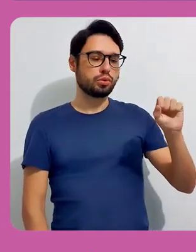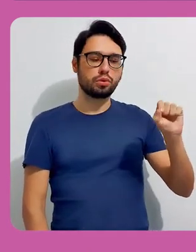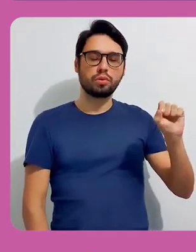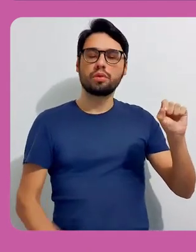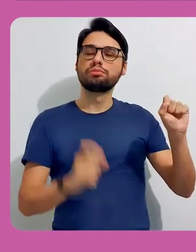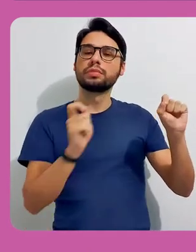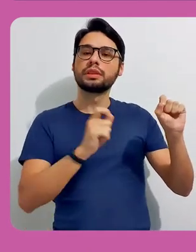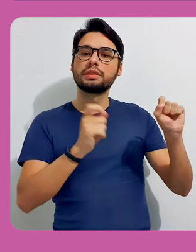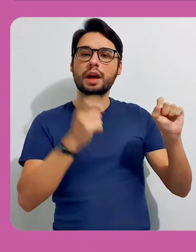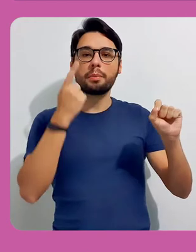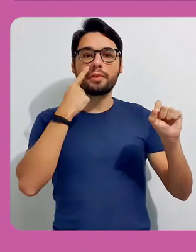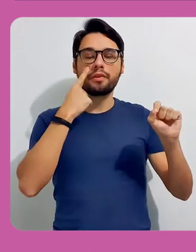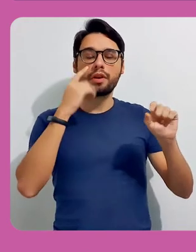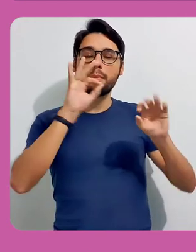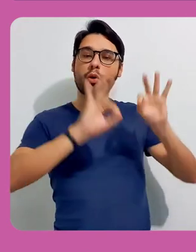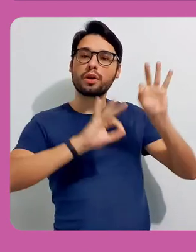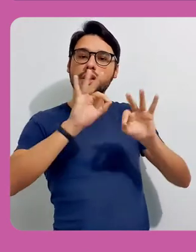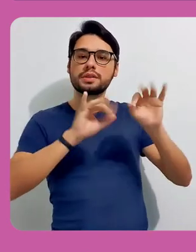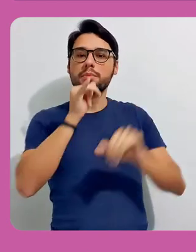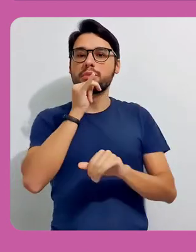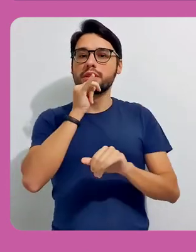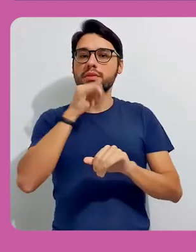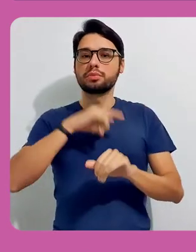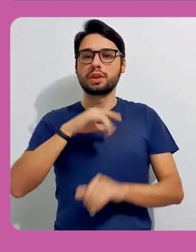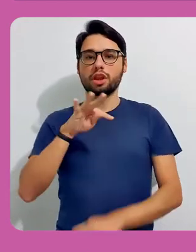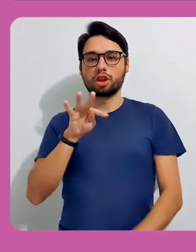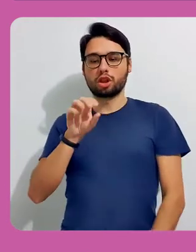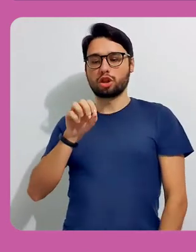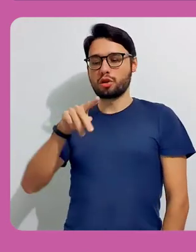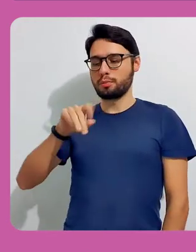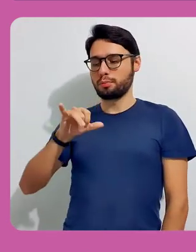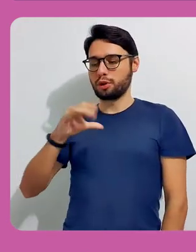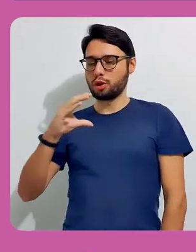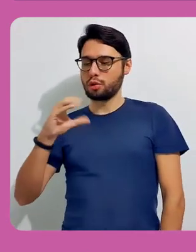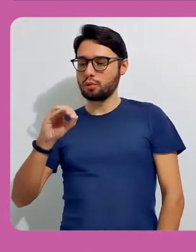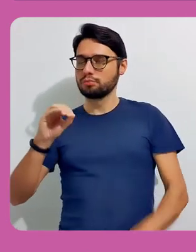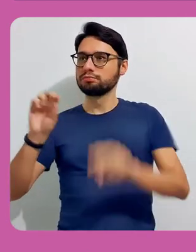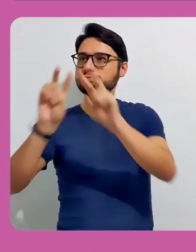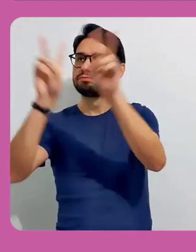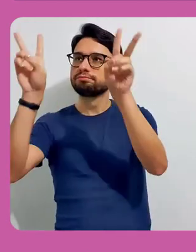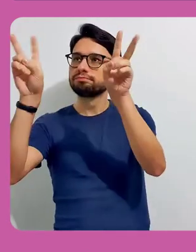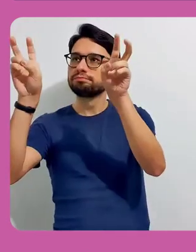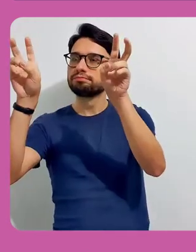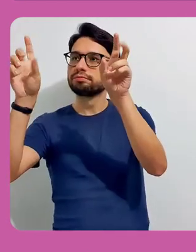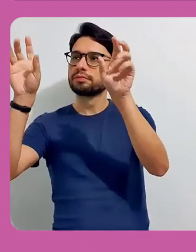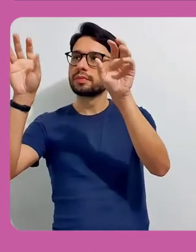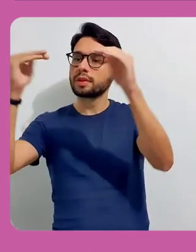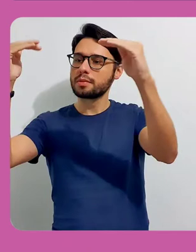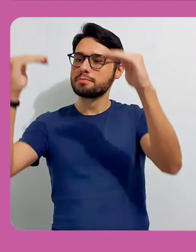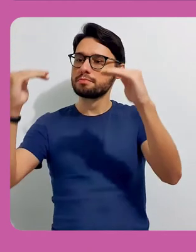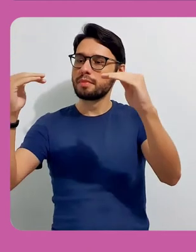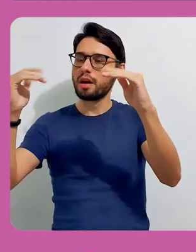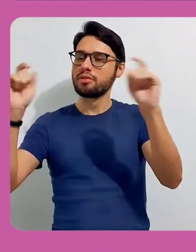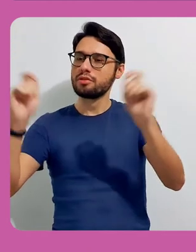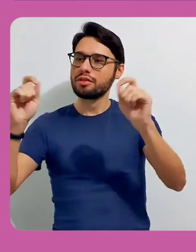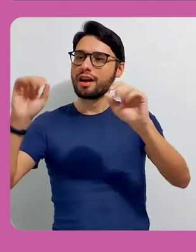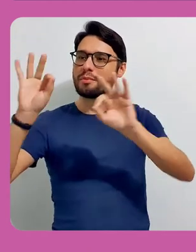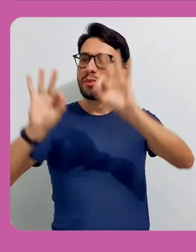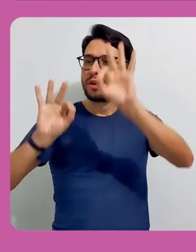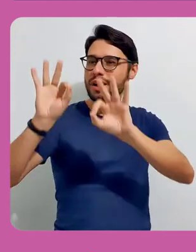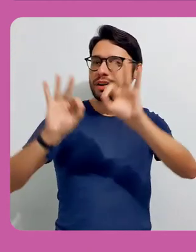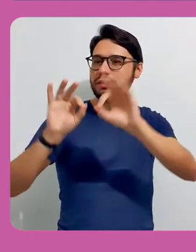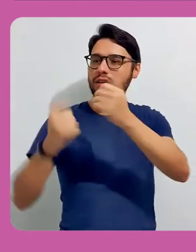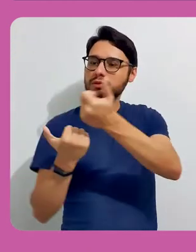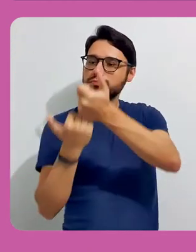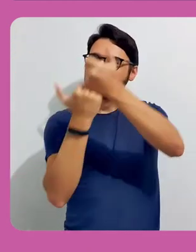esse recurso em uma forma de você organizar o seu conteúdo ali no tópico né esse tópico aqui atrás a gente vai